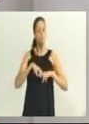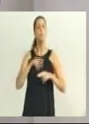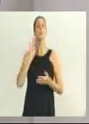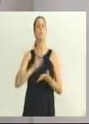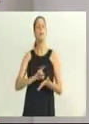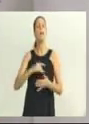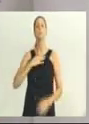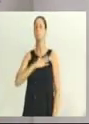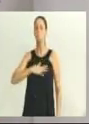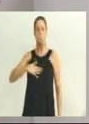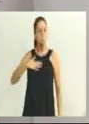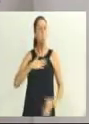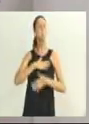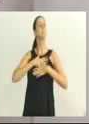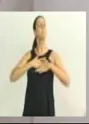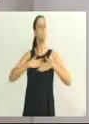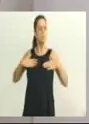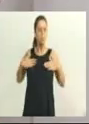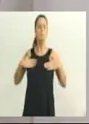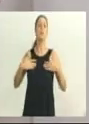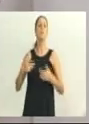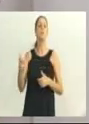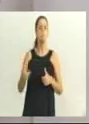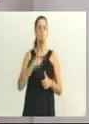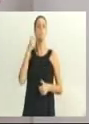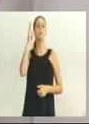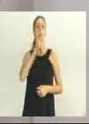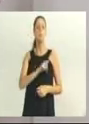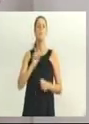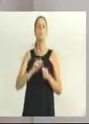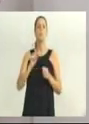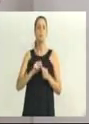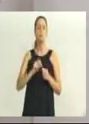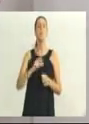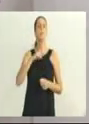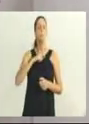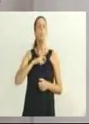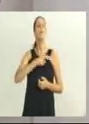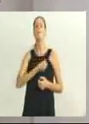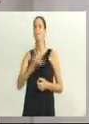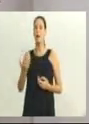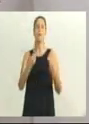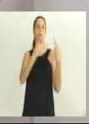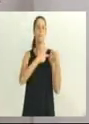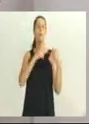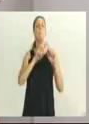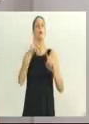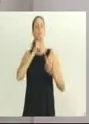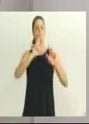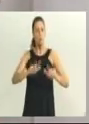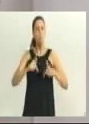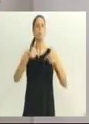muito satisfeito em poder ter cumprido essa primeira missão, de muitas que virão, e que nós certamente conseguiremos avançar de